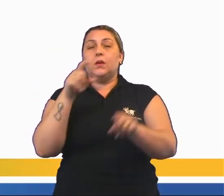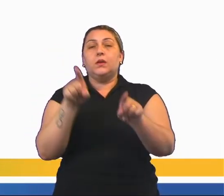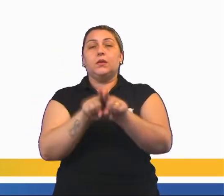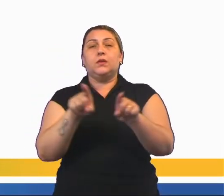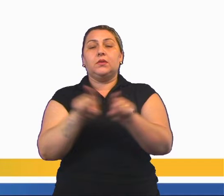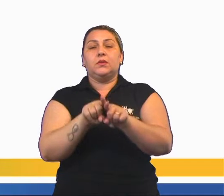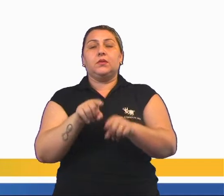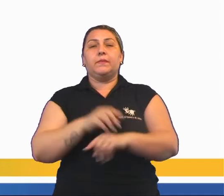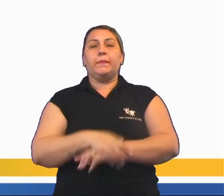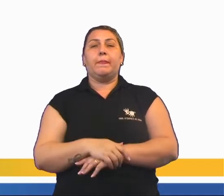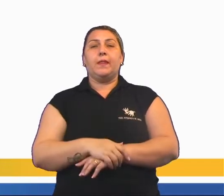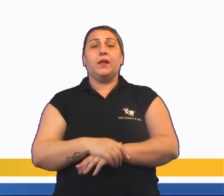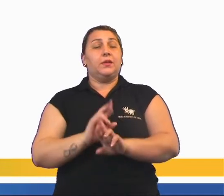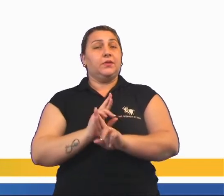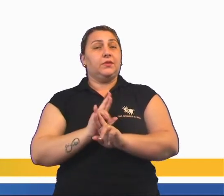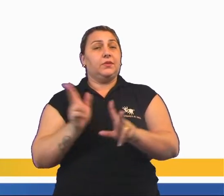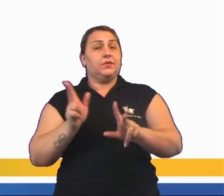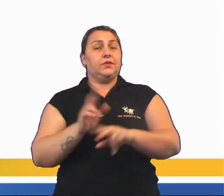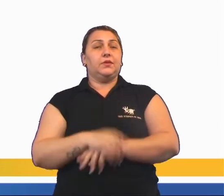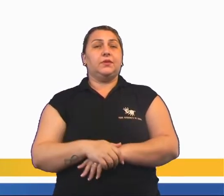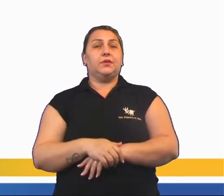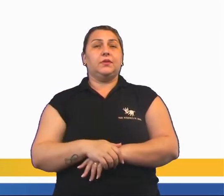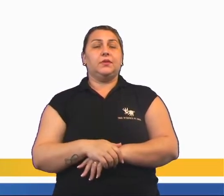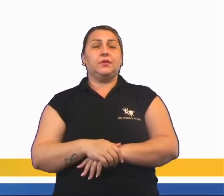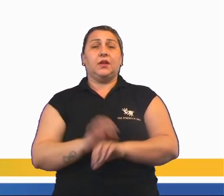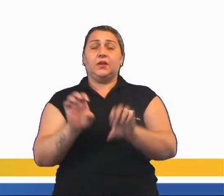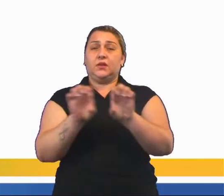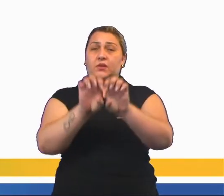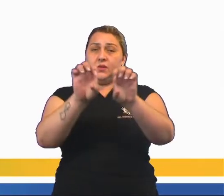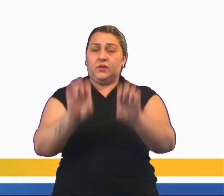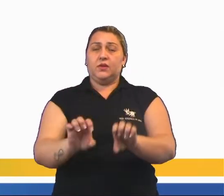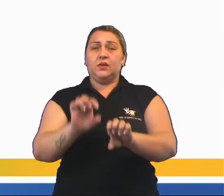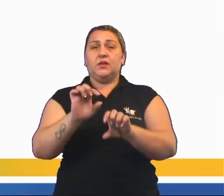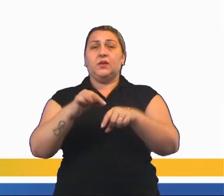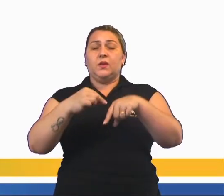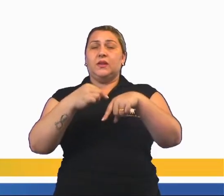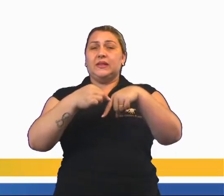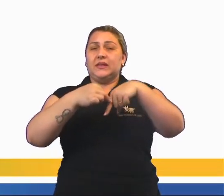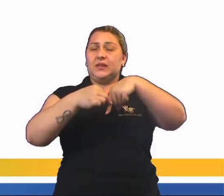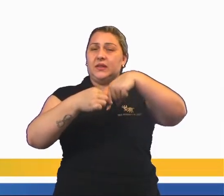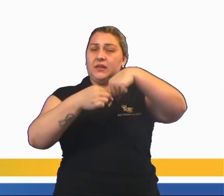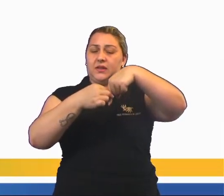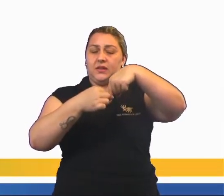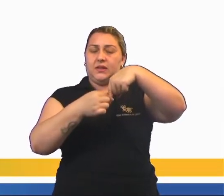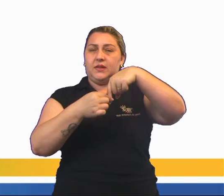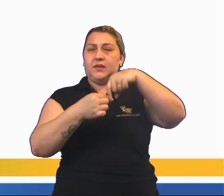tem uma diferença, né, na estrutura que o dente se